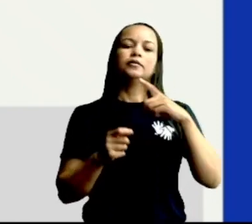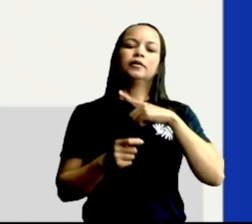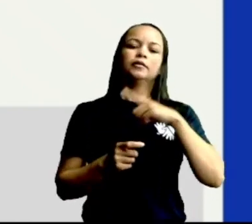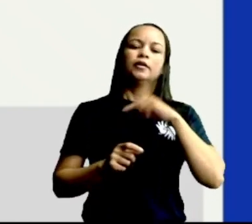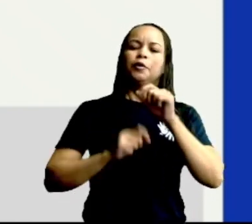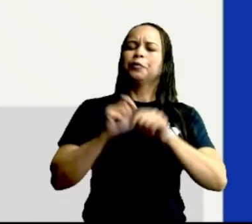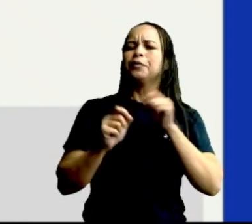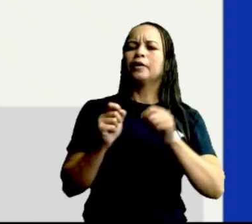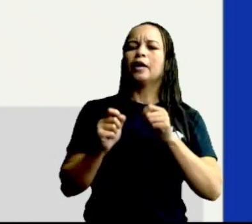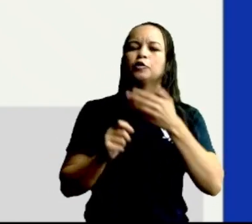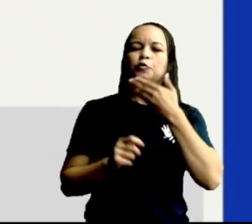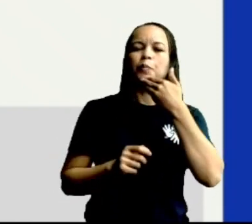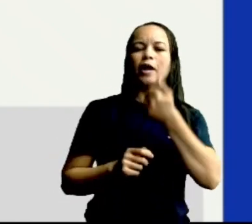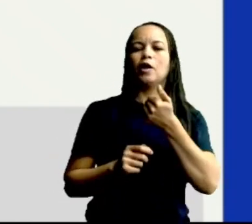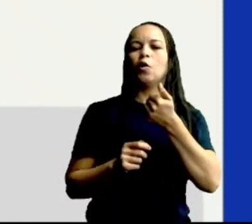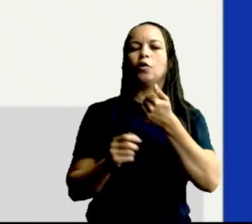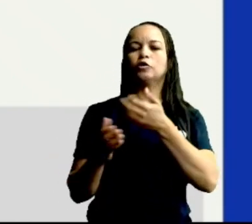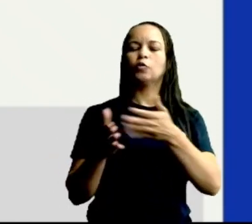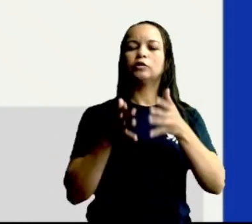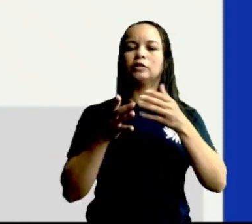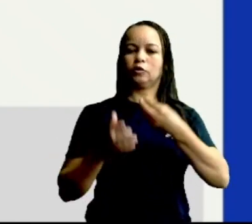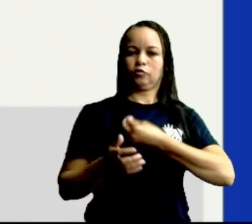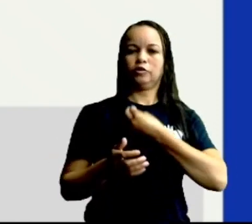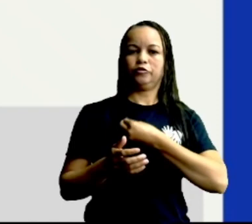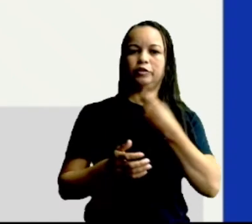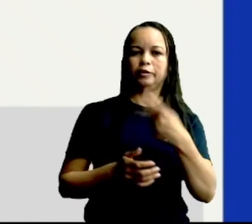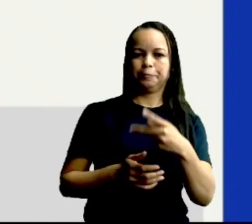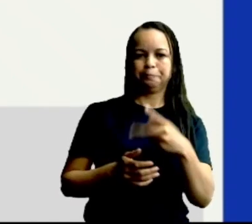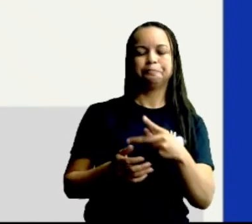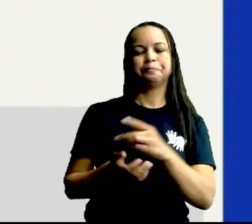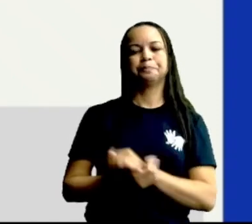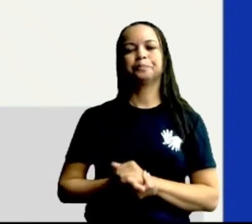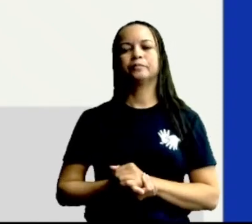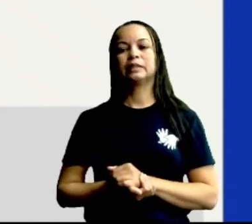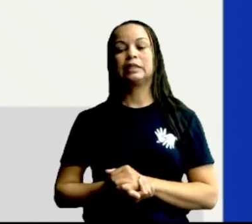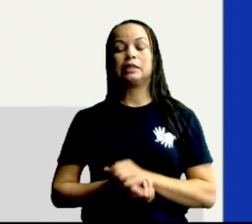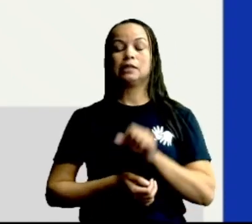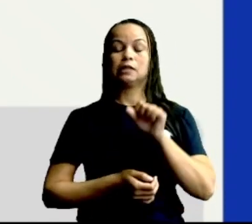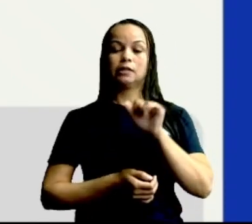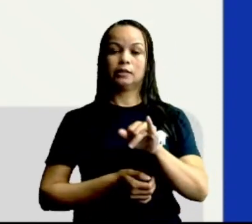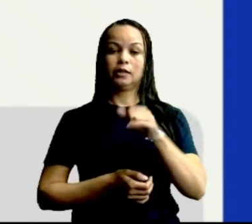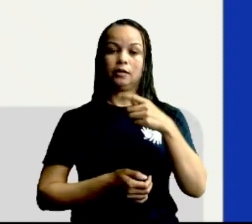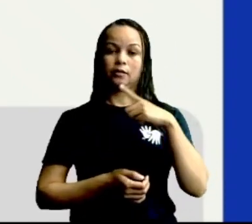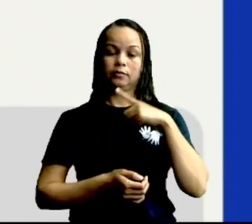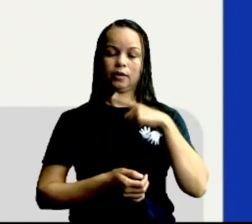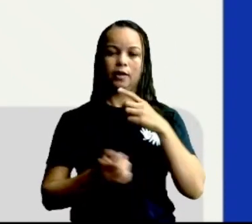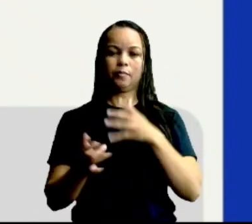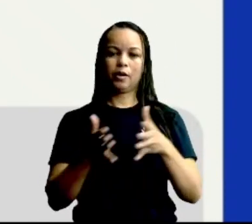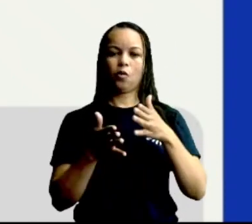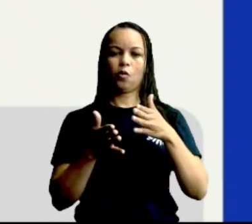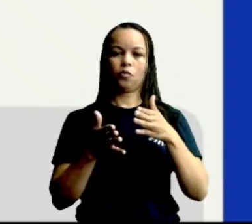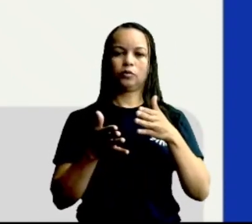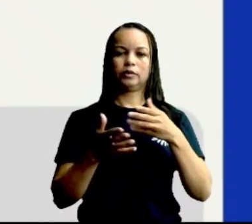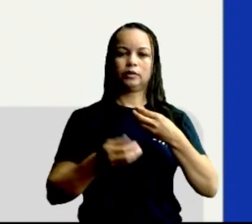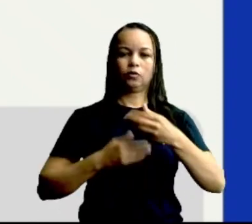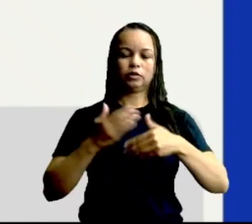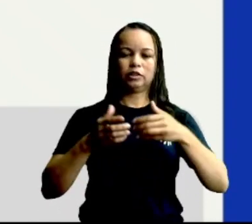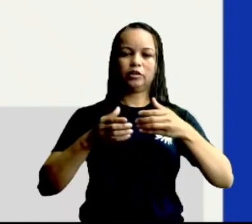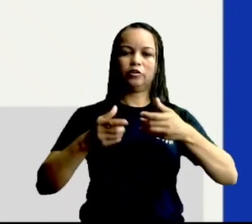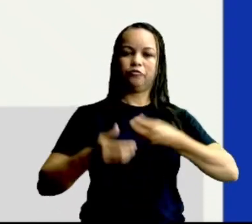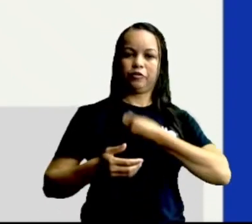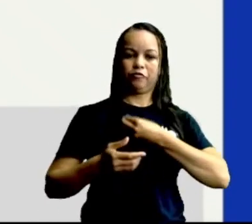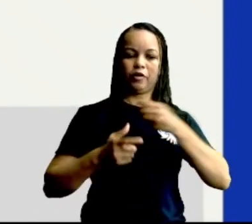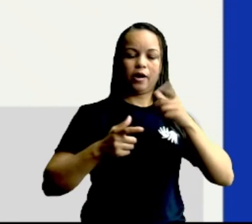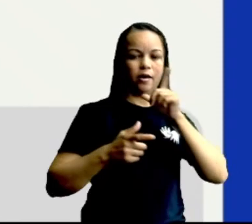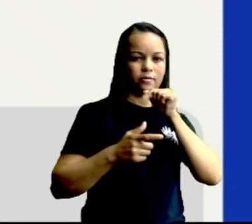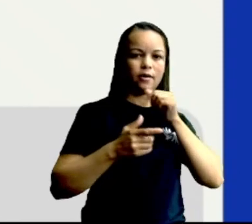As melhores condições para que ela sobreviva. Então, se ela tem melhor condição de sobreviver na água, ela vai se adaptar para